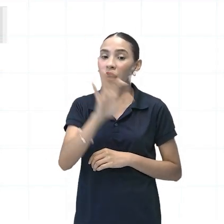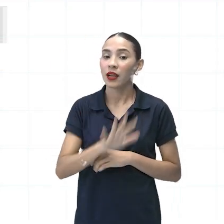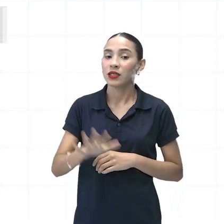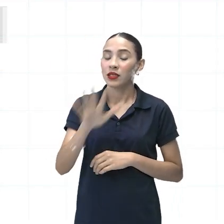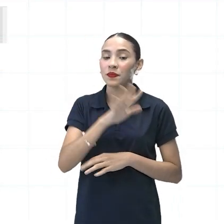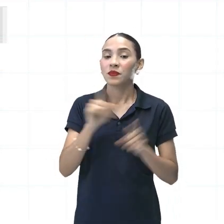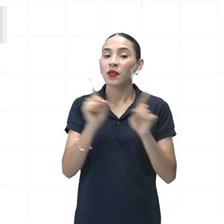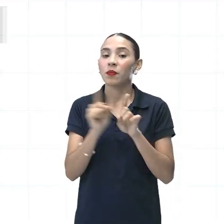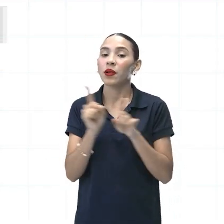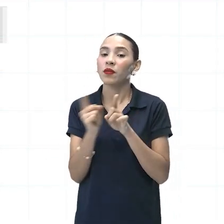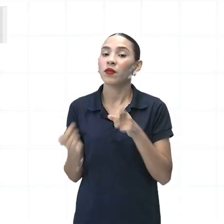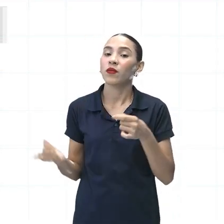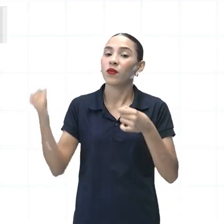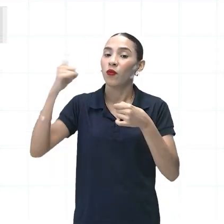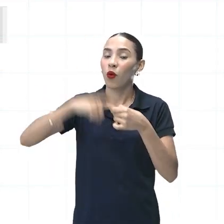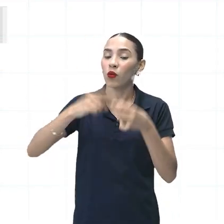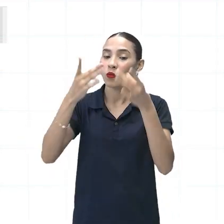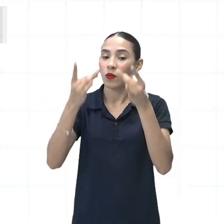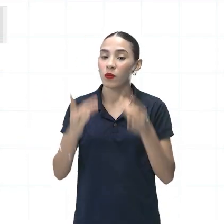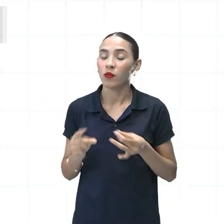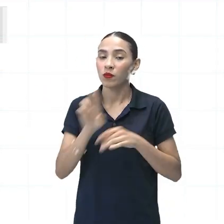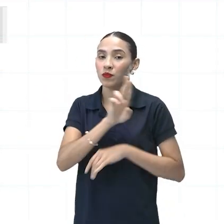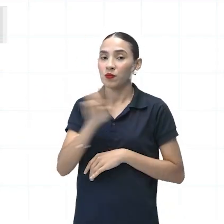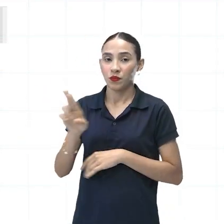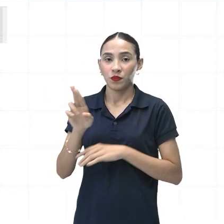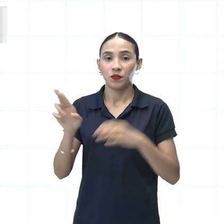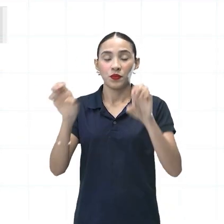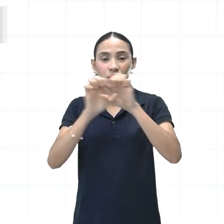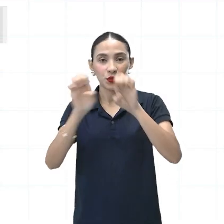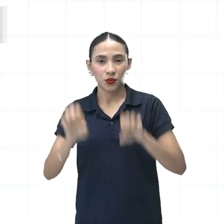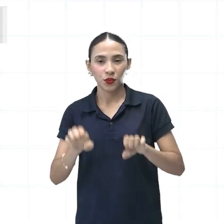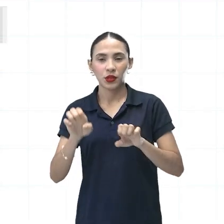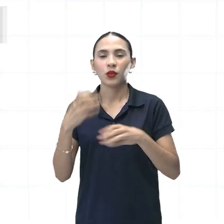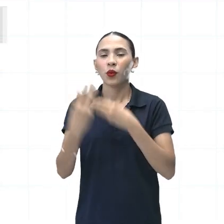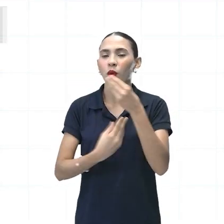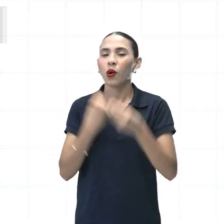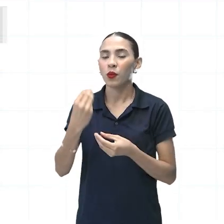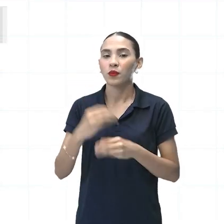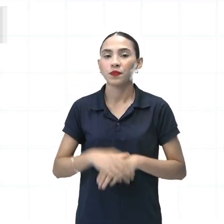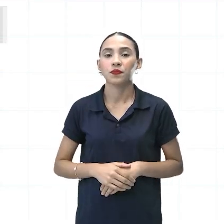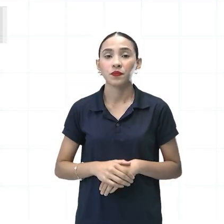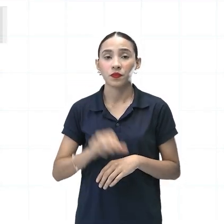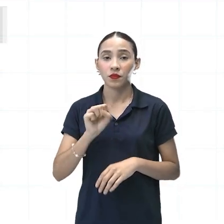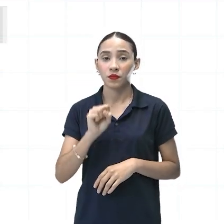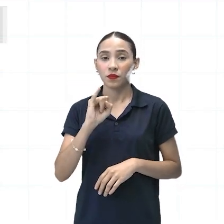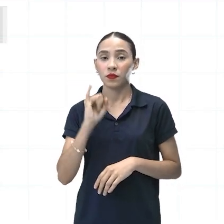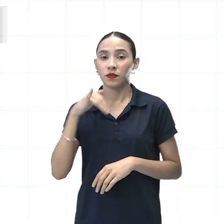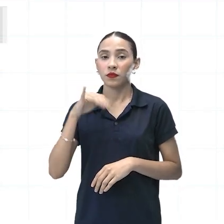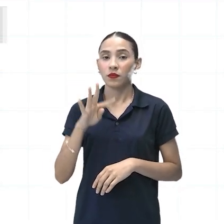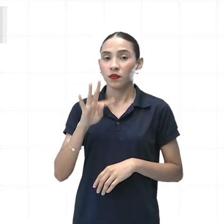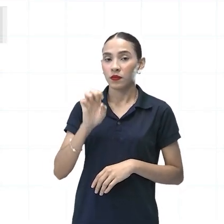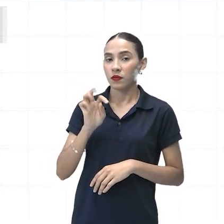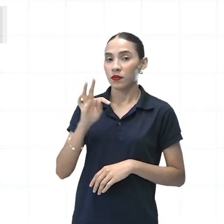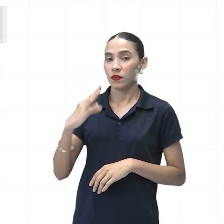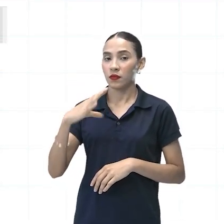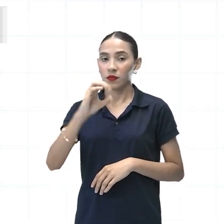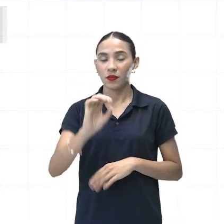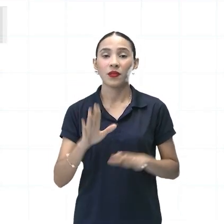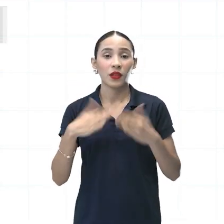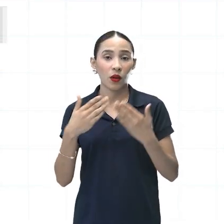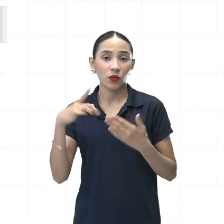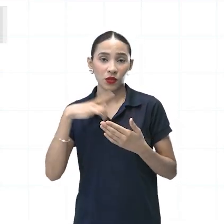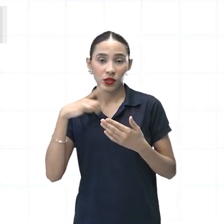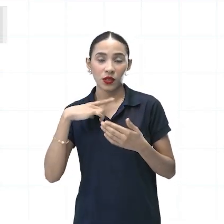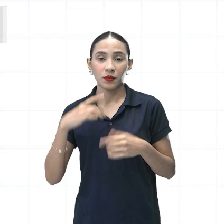e aí eles voltam e denominam esse retorno chamado de sintético. Então, nós